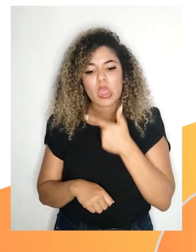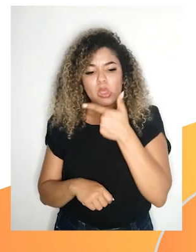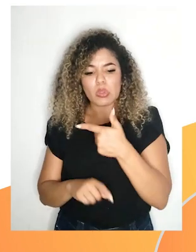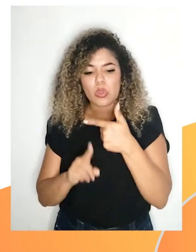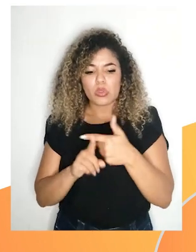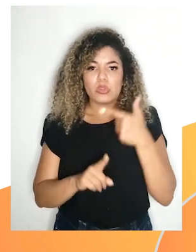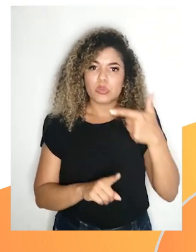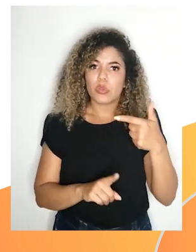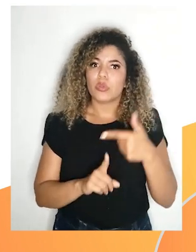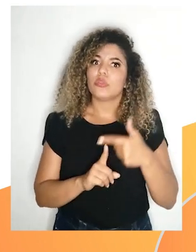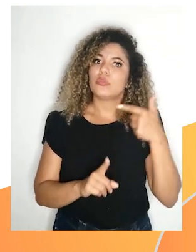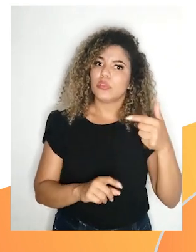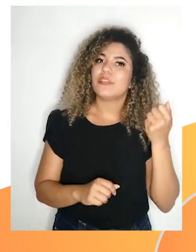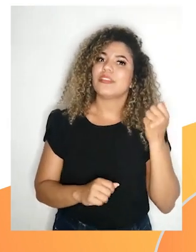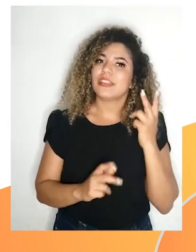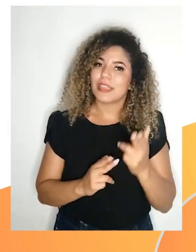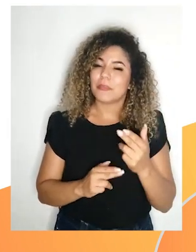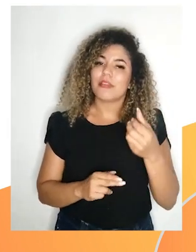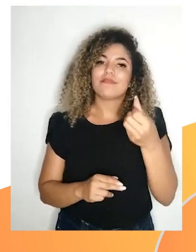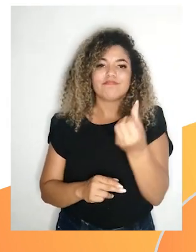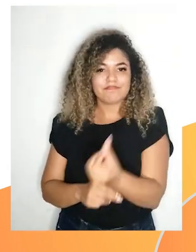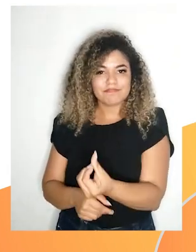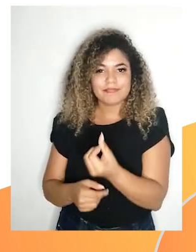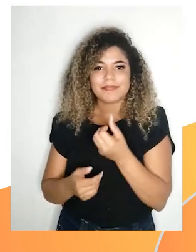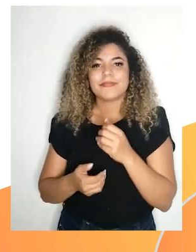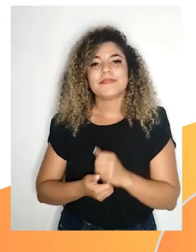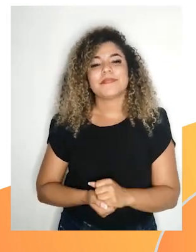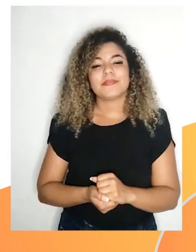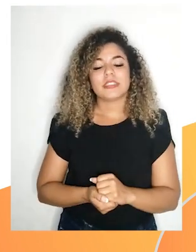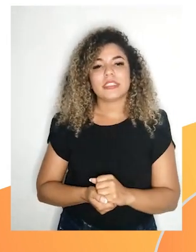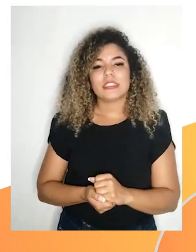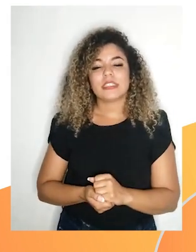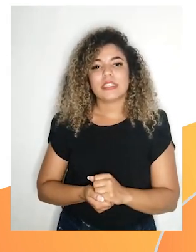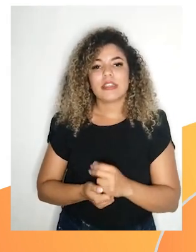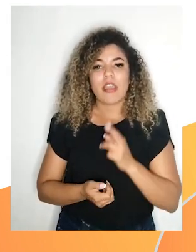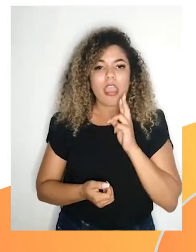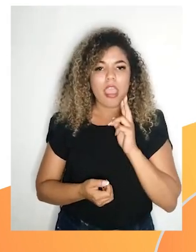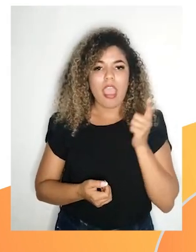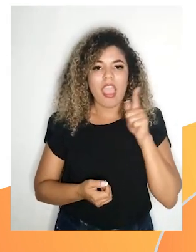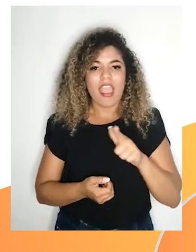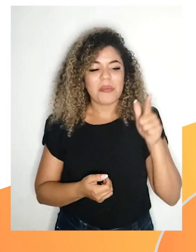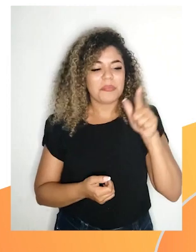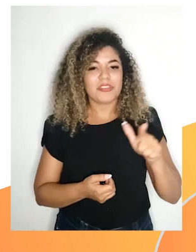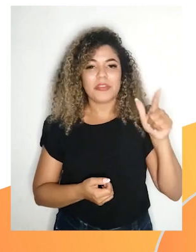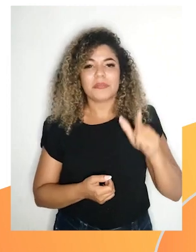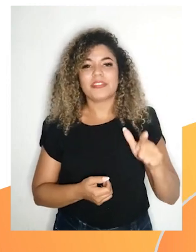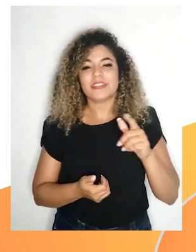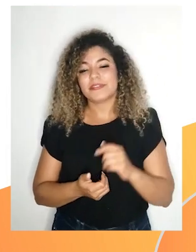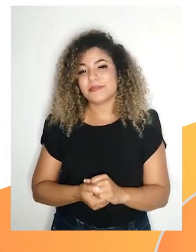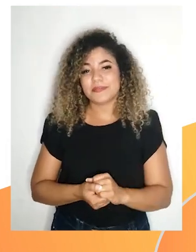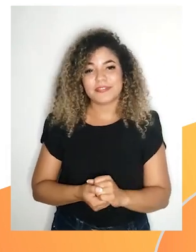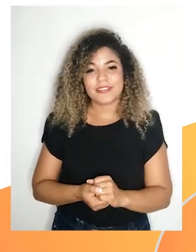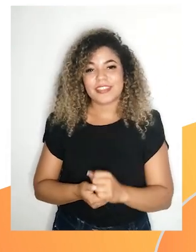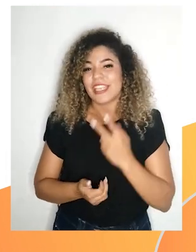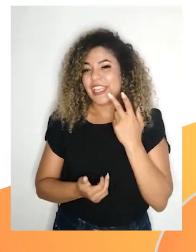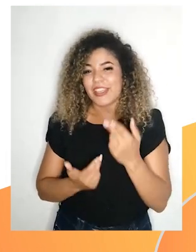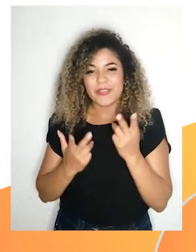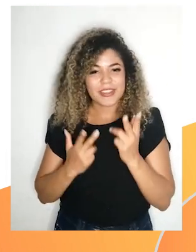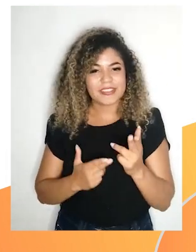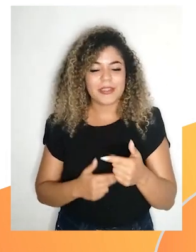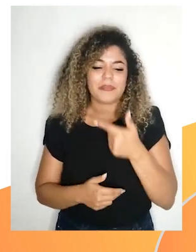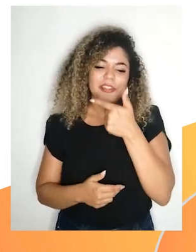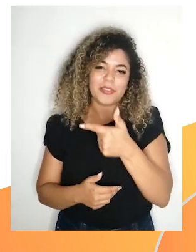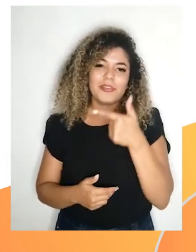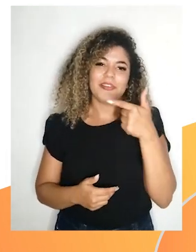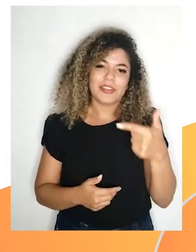2 e 2, que também dá a soma 6, né? E como aqui é repetido, se a gente permutar nesse problema, vai ser a